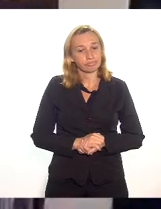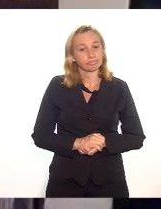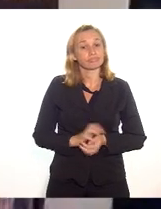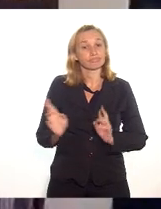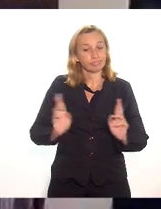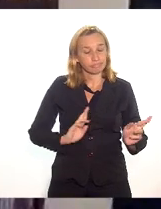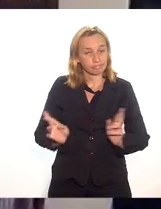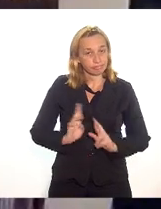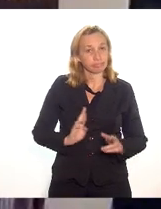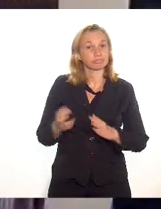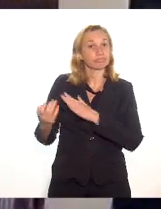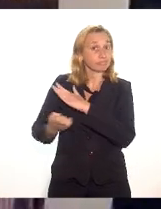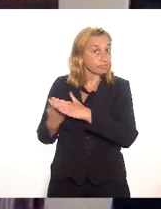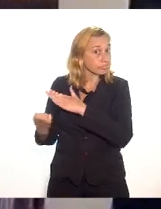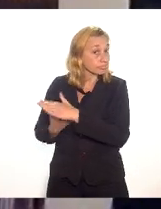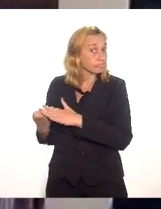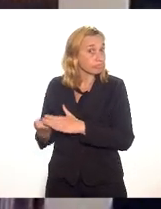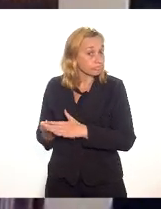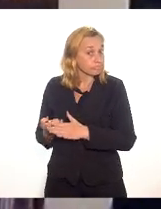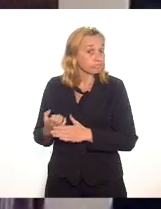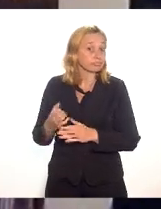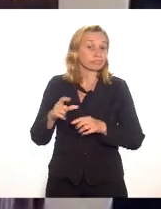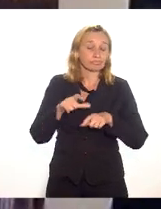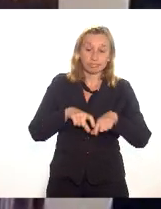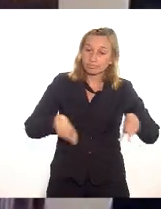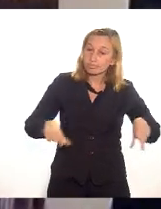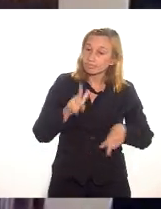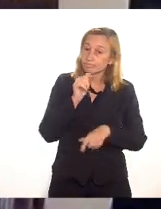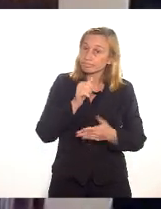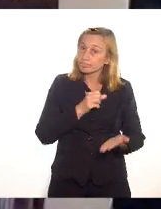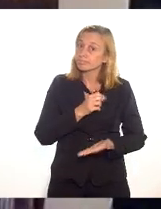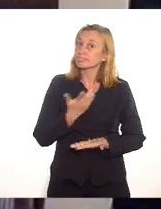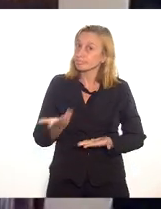a empresas de saneamento básico,